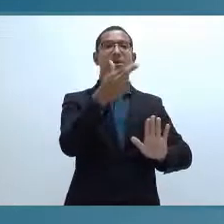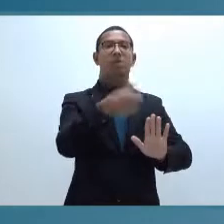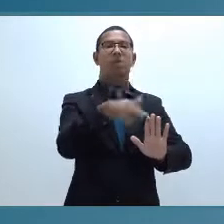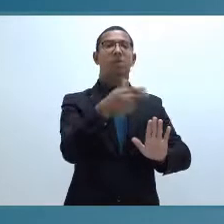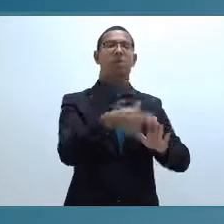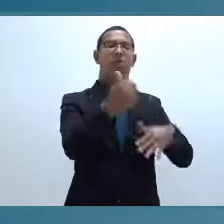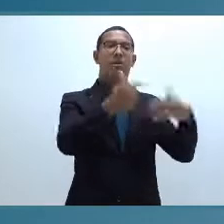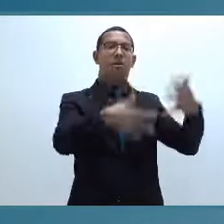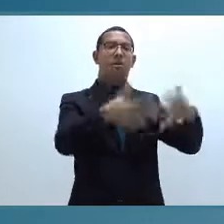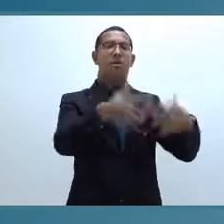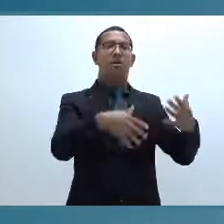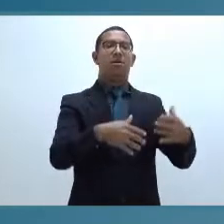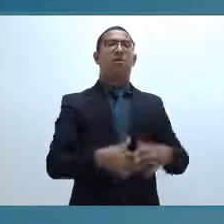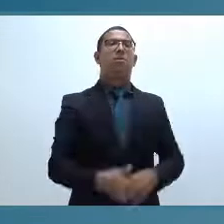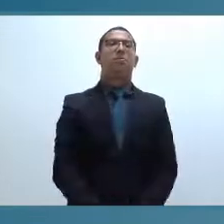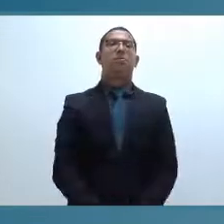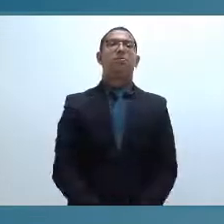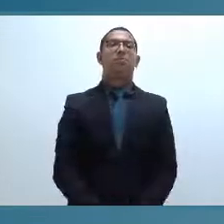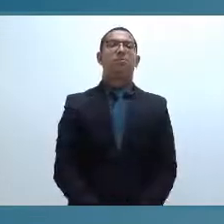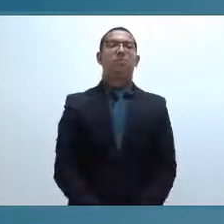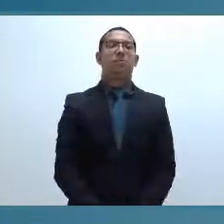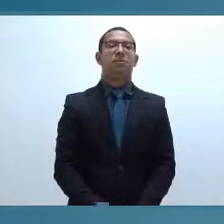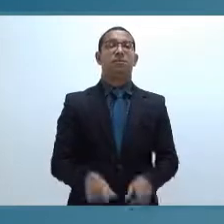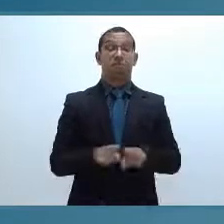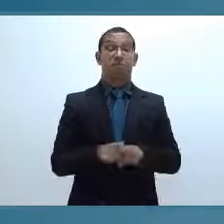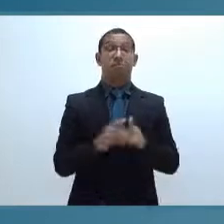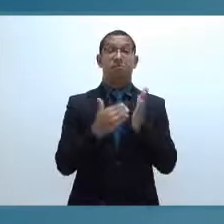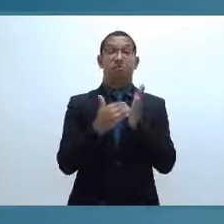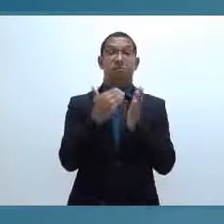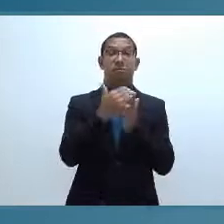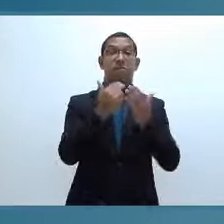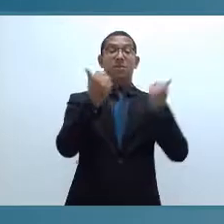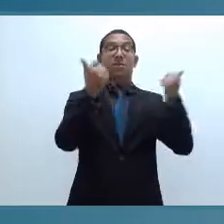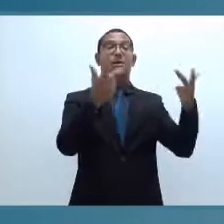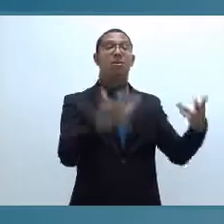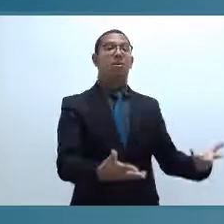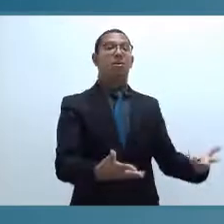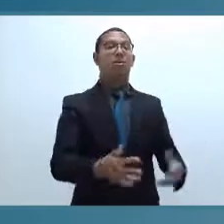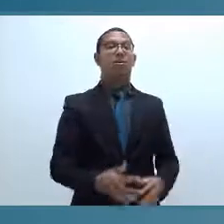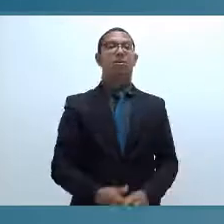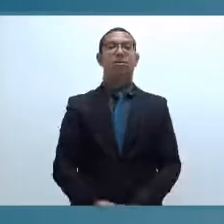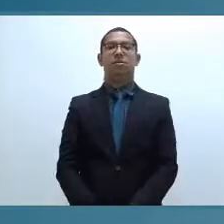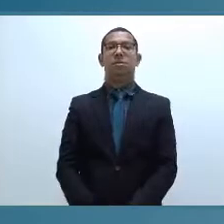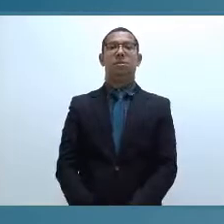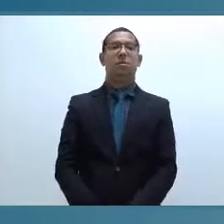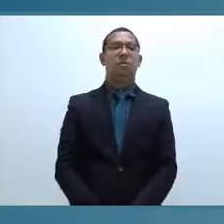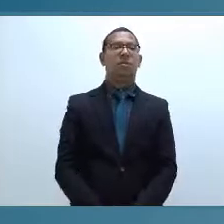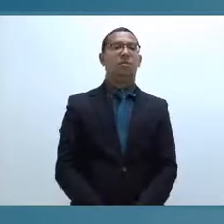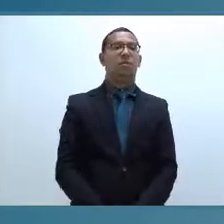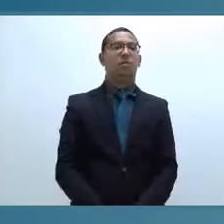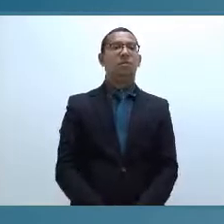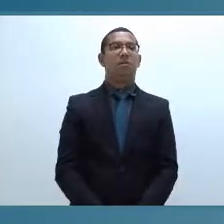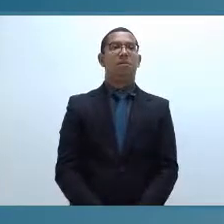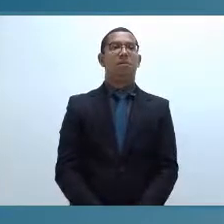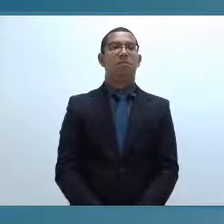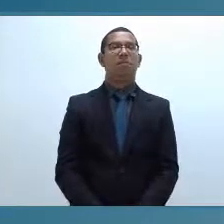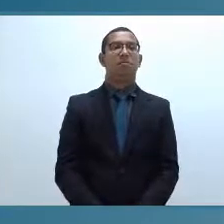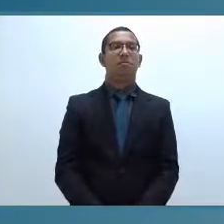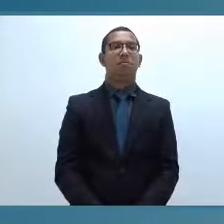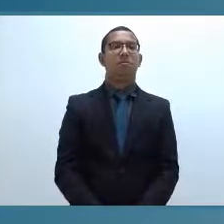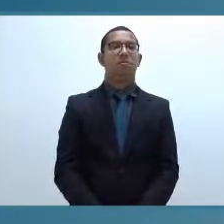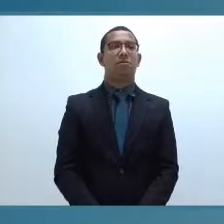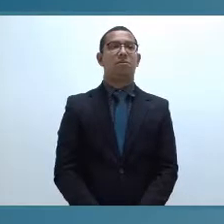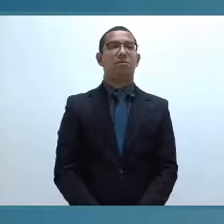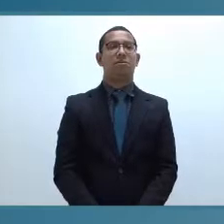ressalva em relação a esse pedido, os colegas, eu vejo assim que já está virando rotina, está todo mundo quase